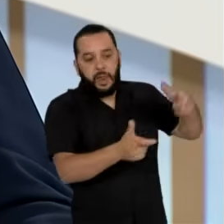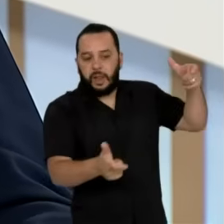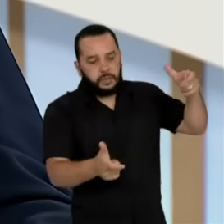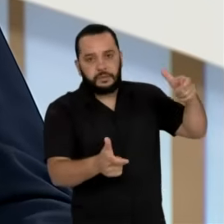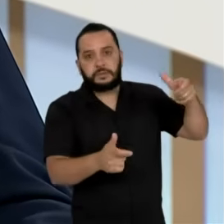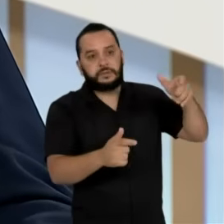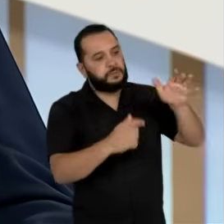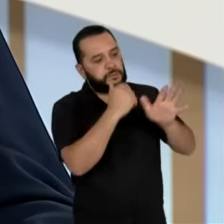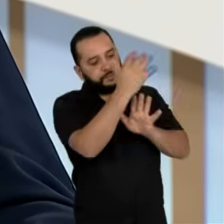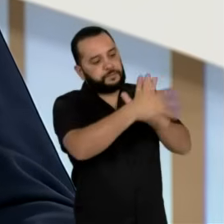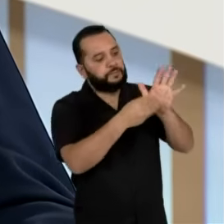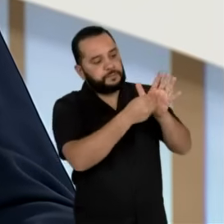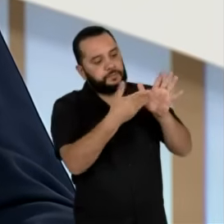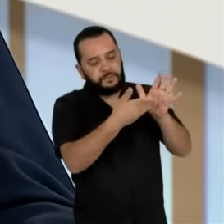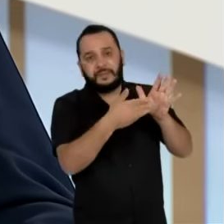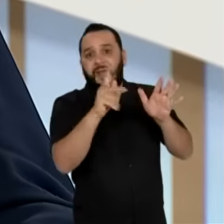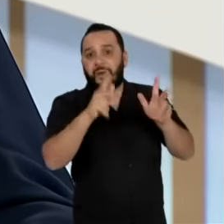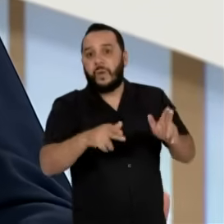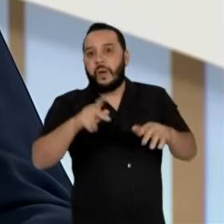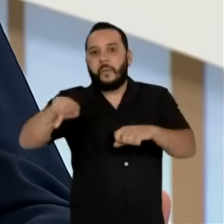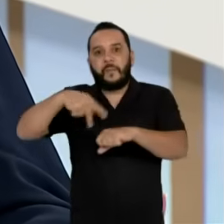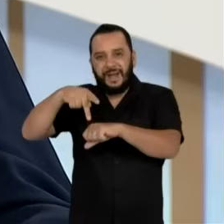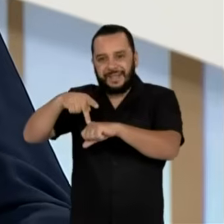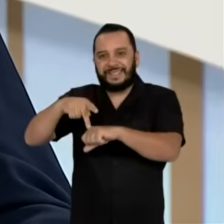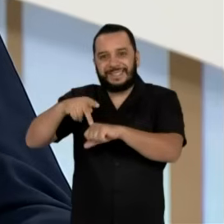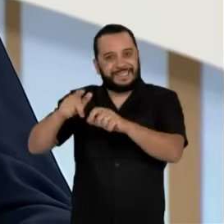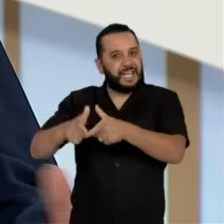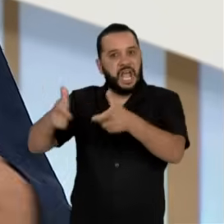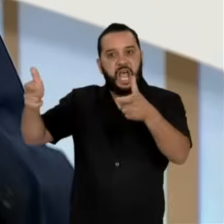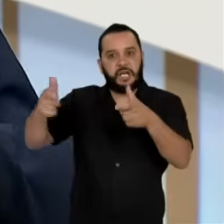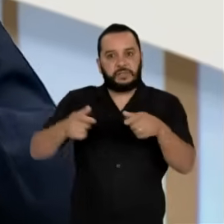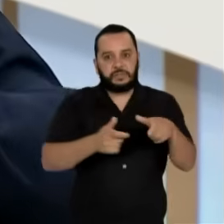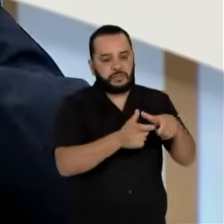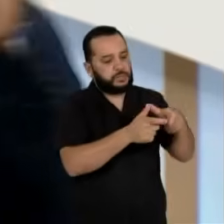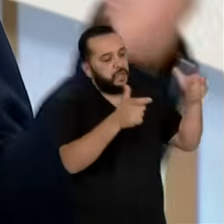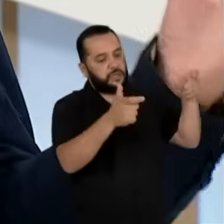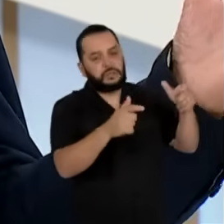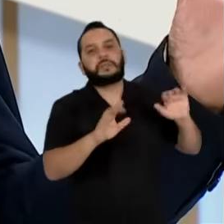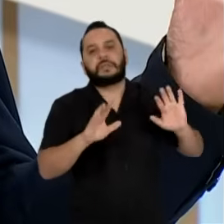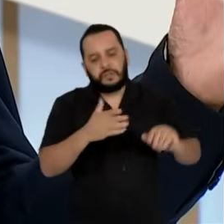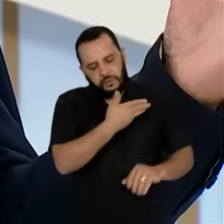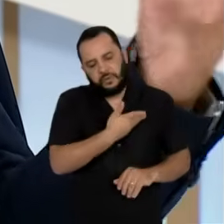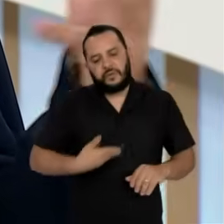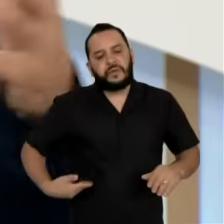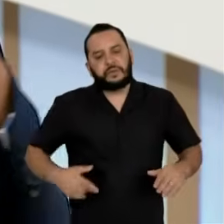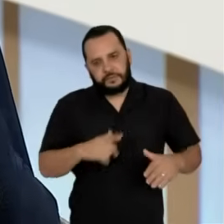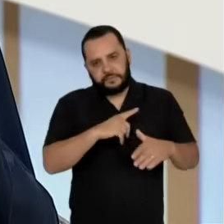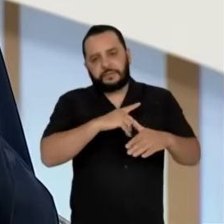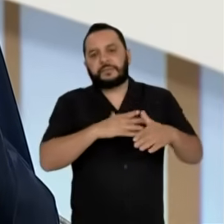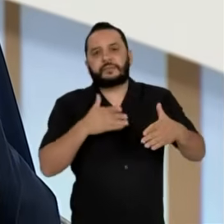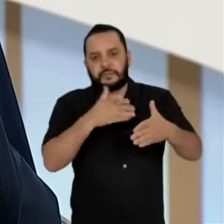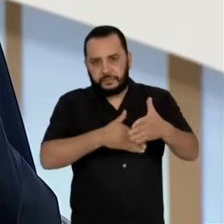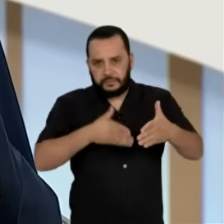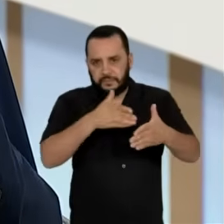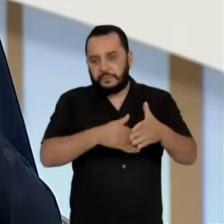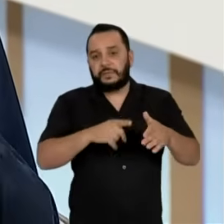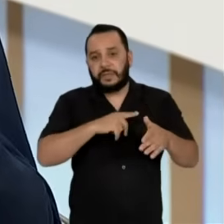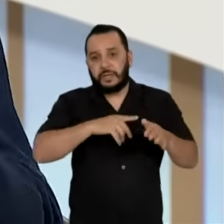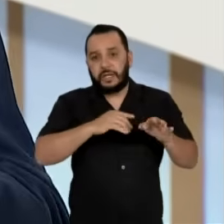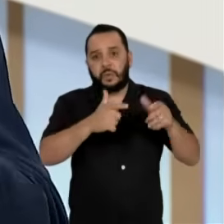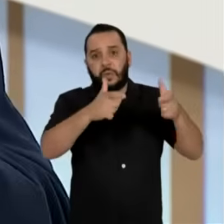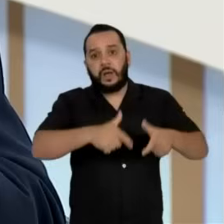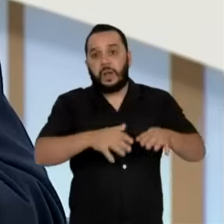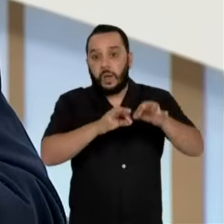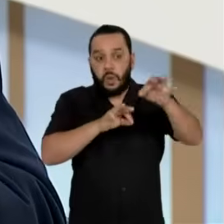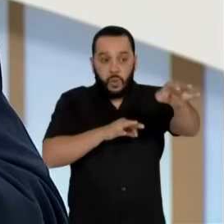países. O poder público ele é limitado, tem limitações, tem as enormes distâncias geográficas, né? O poder público, por mais